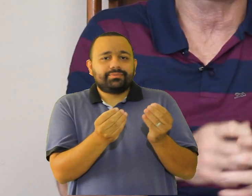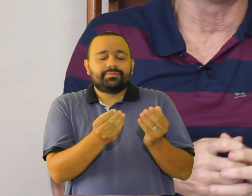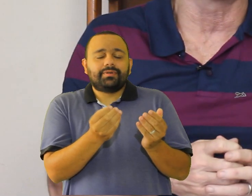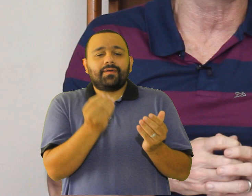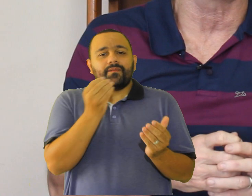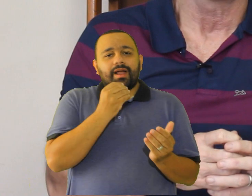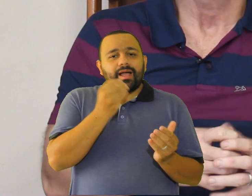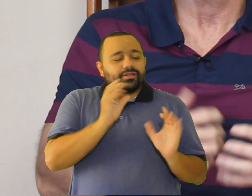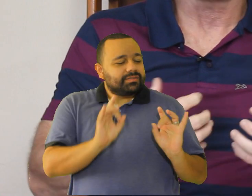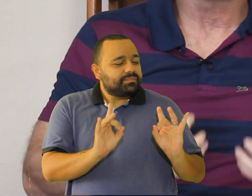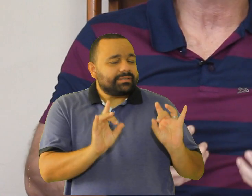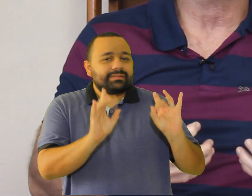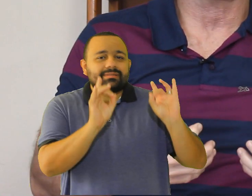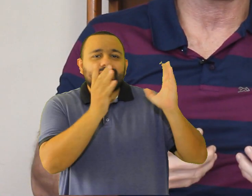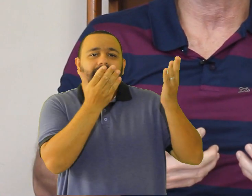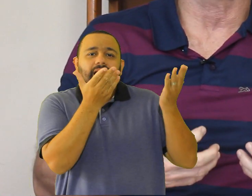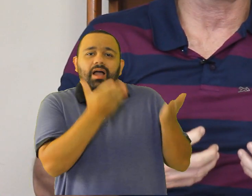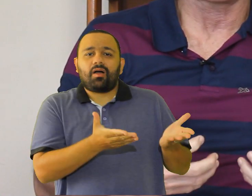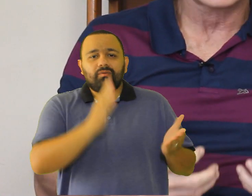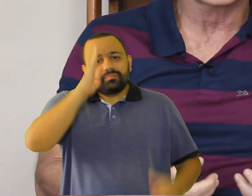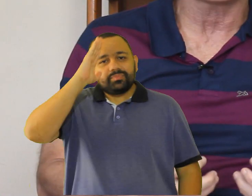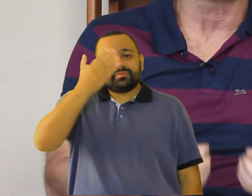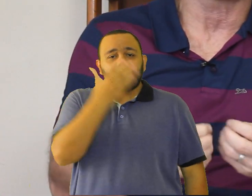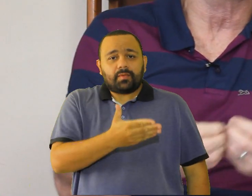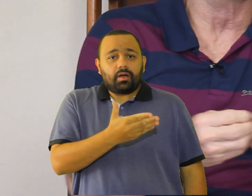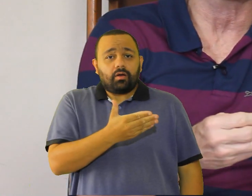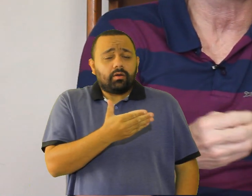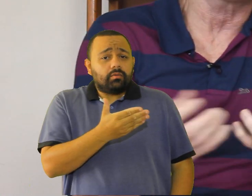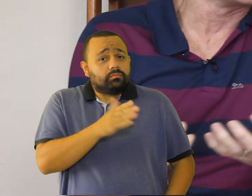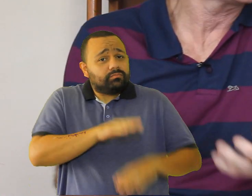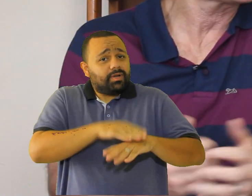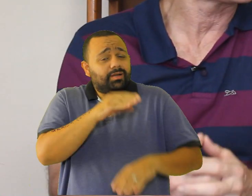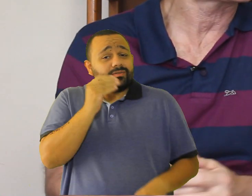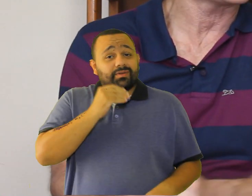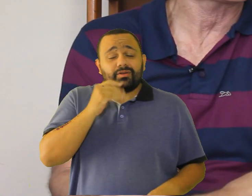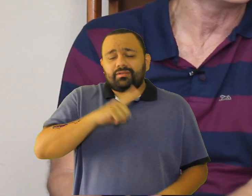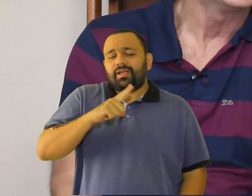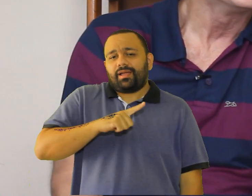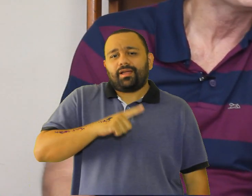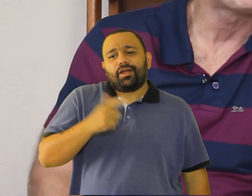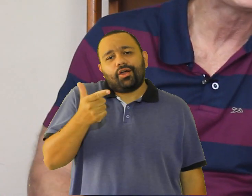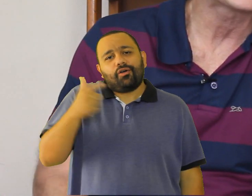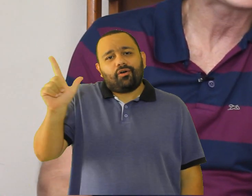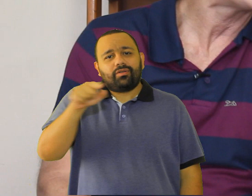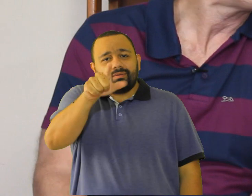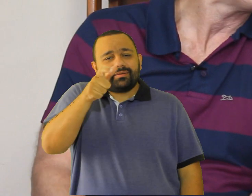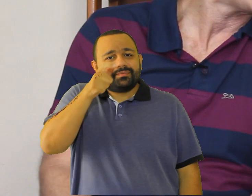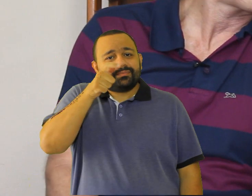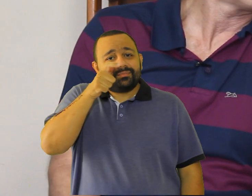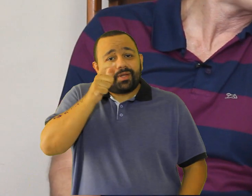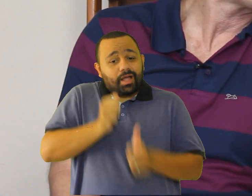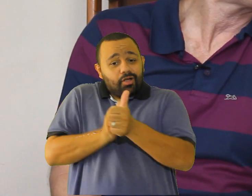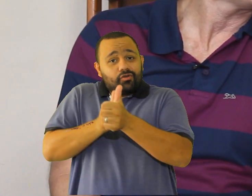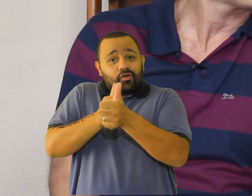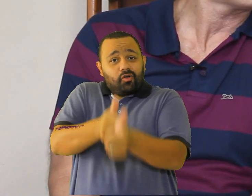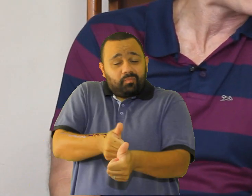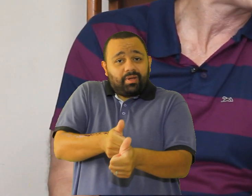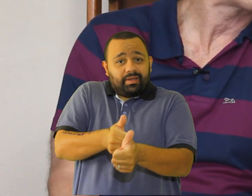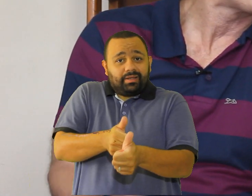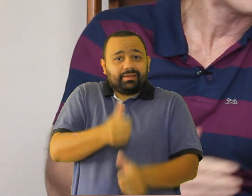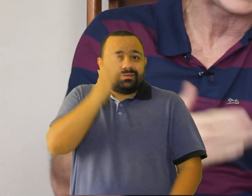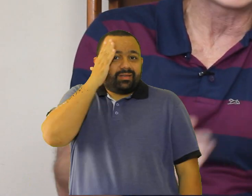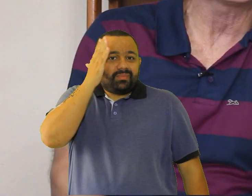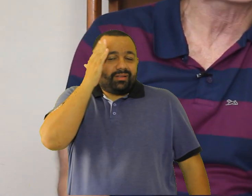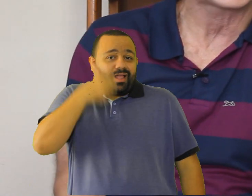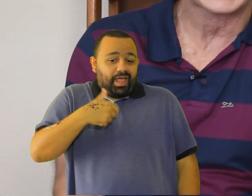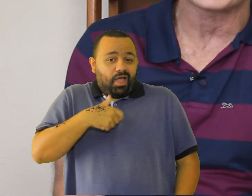ornamental, precioso. Em alguns aspectos, sim, mais fraco. Em outros, eu sei que depois de acompanhar 5